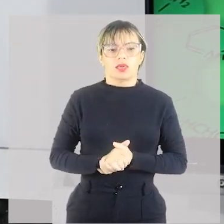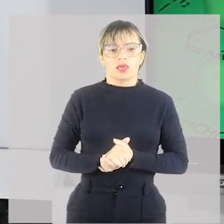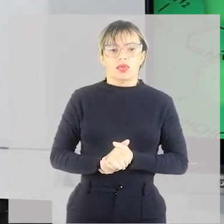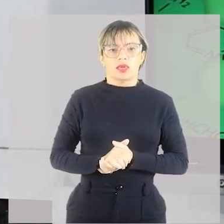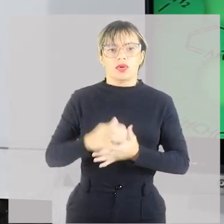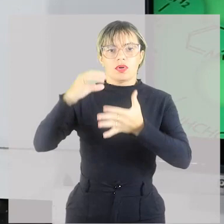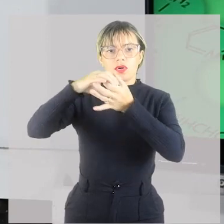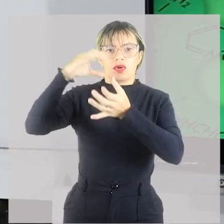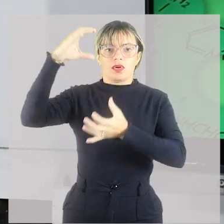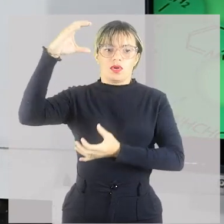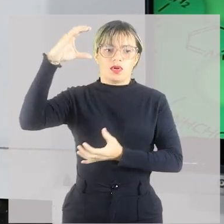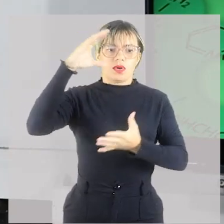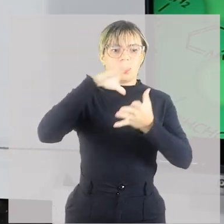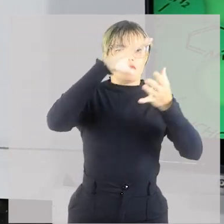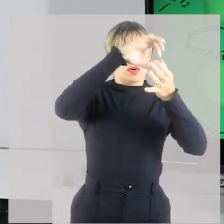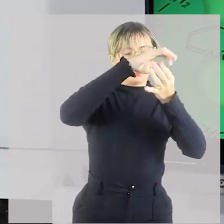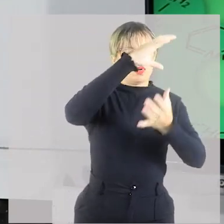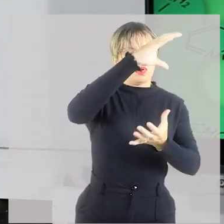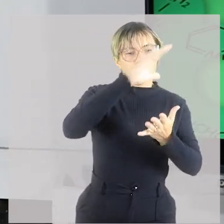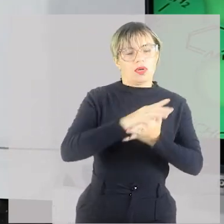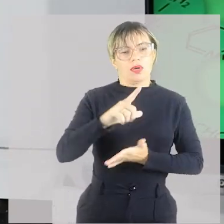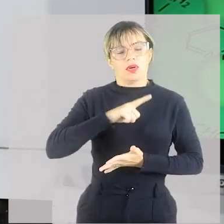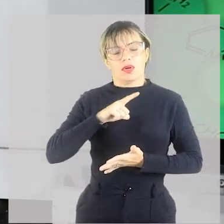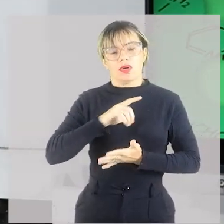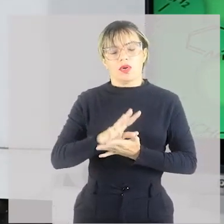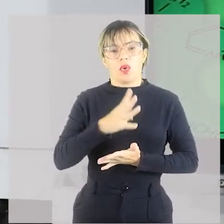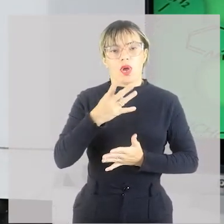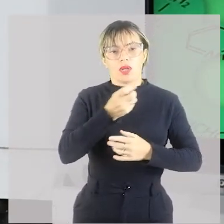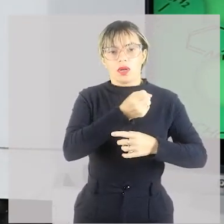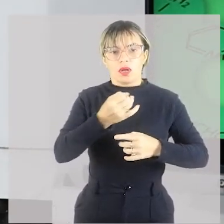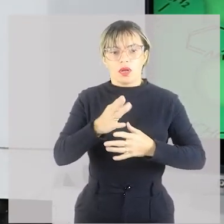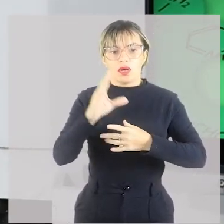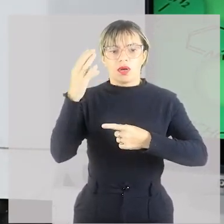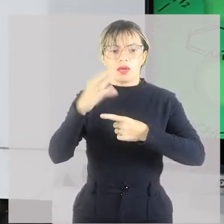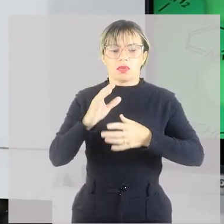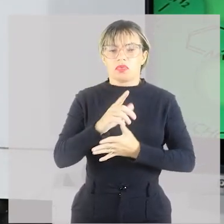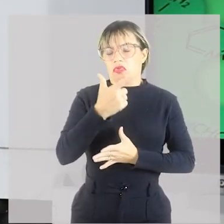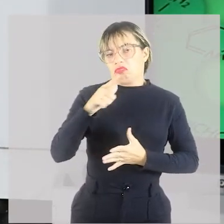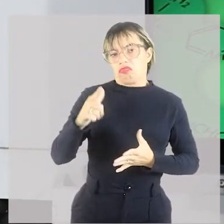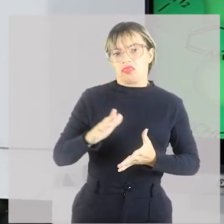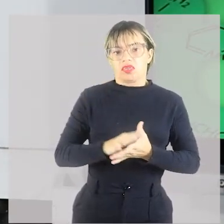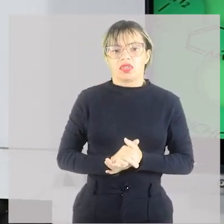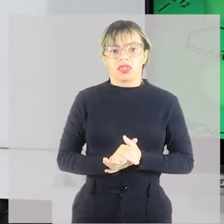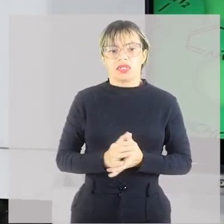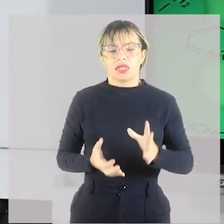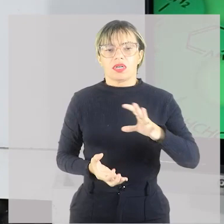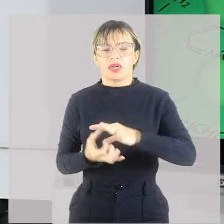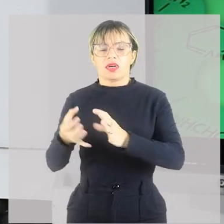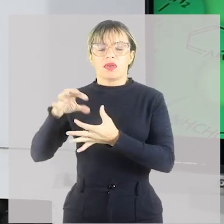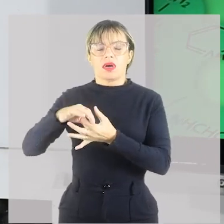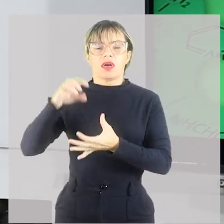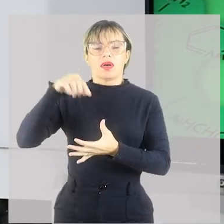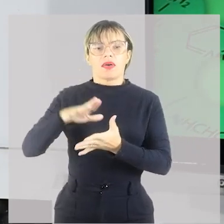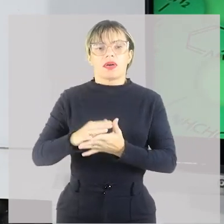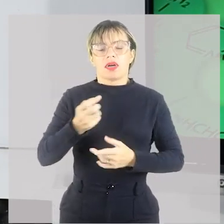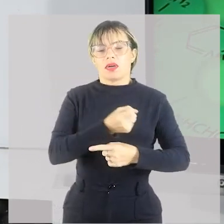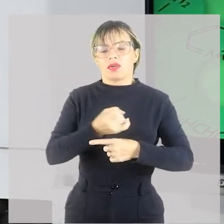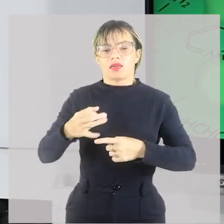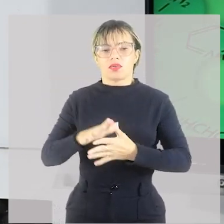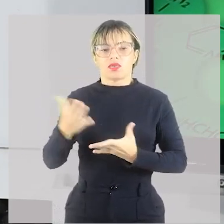outro. Só tem isso, não tem radical, não tem nada. Então eu já sei que aqui tem hidrogênio, aqui tem